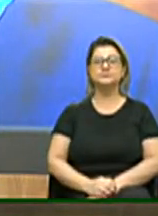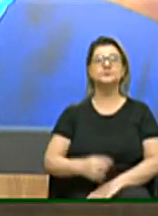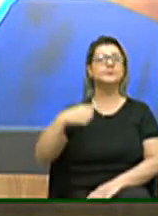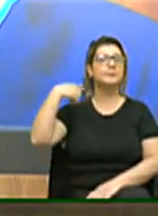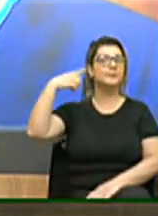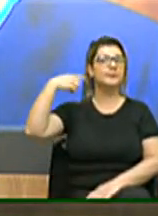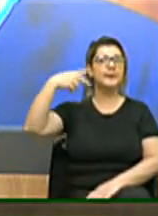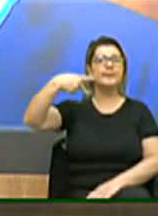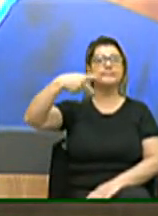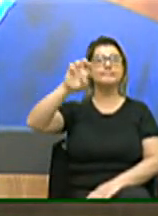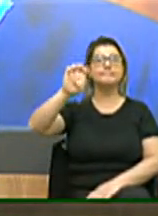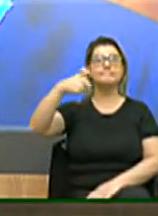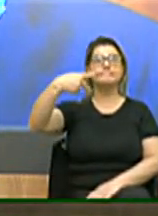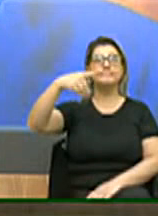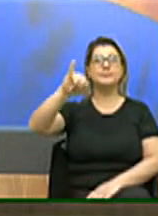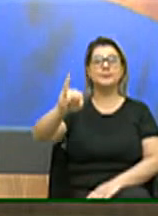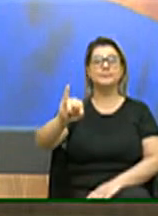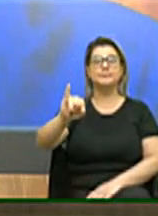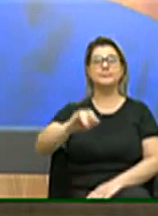Deputado Pepe Vargas.